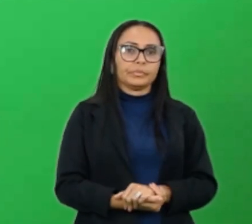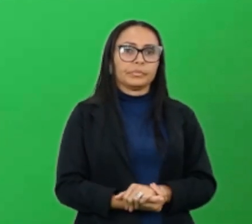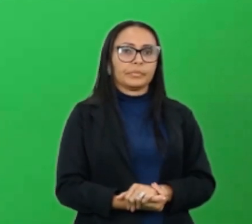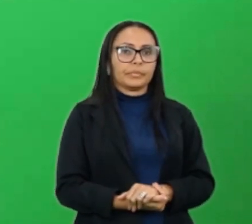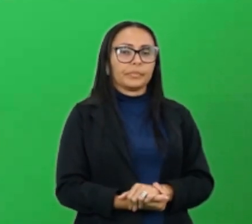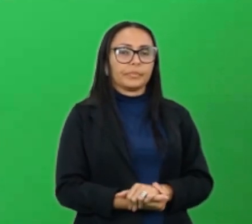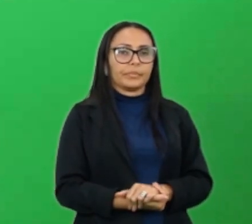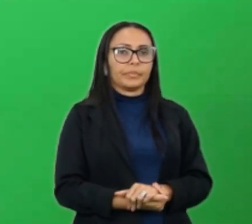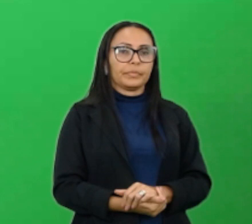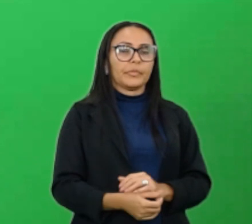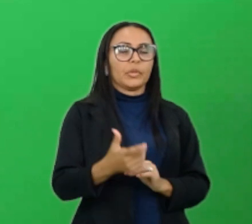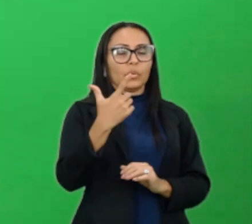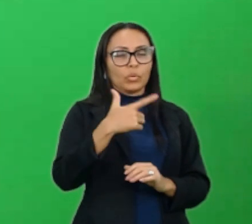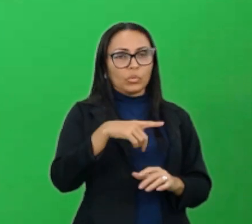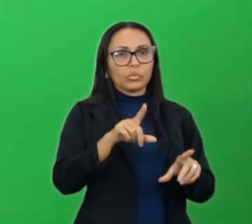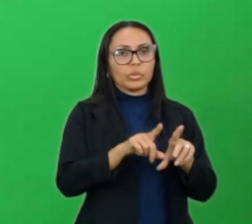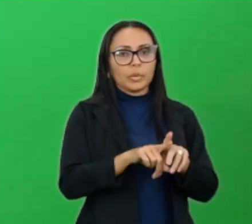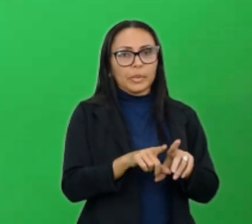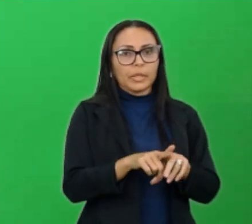indicadores empregados